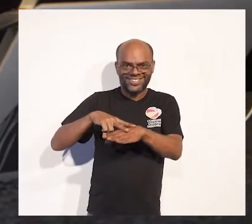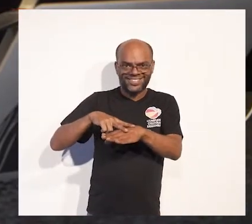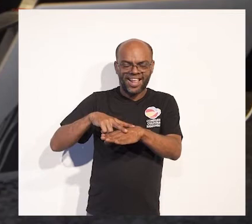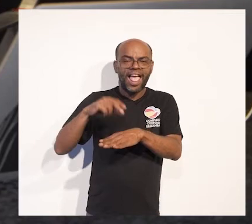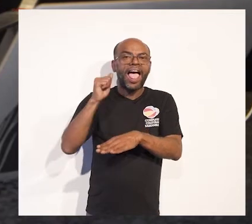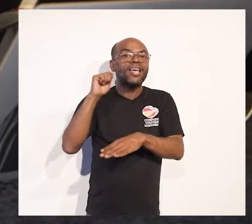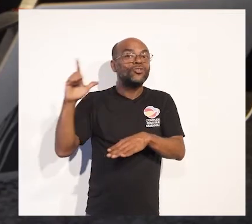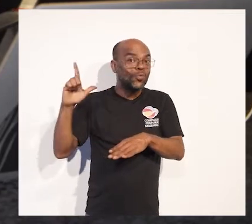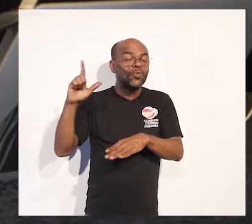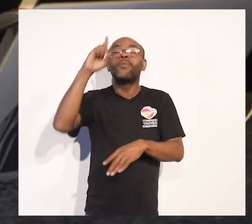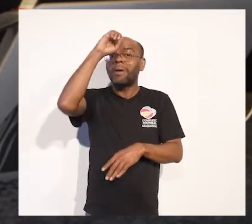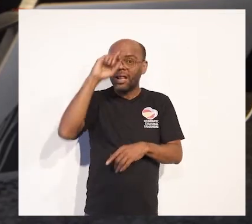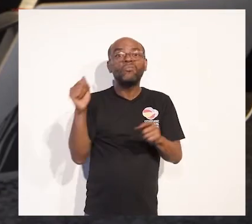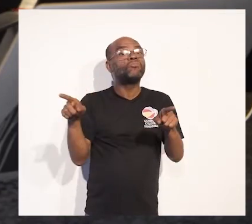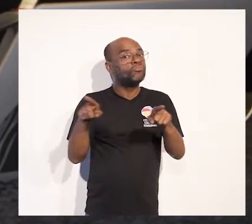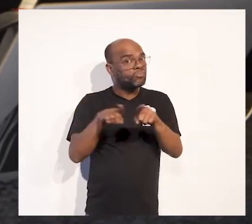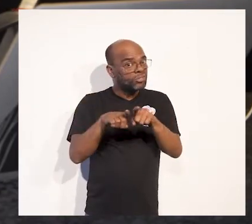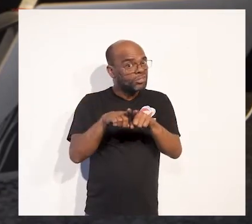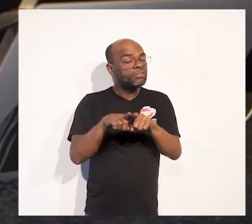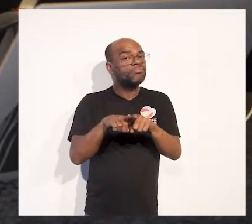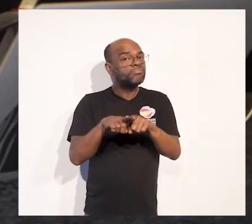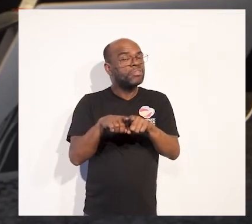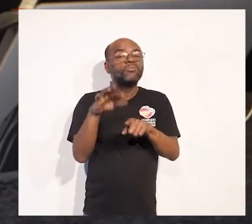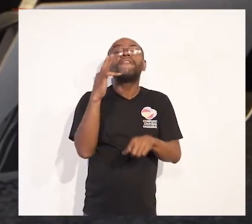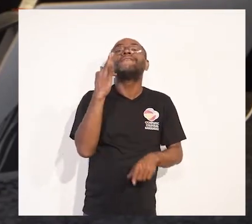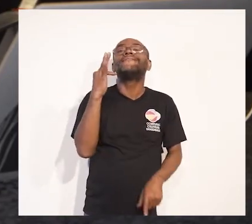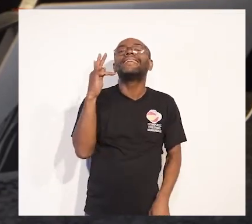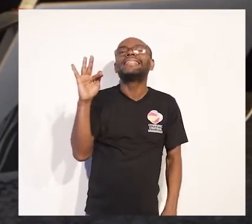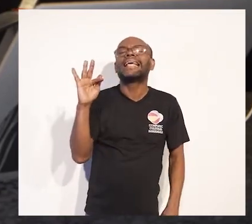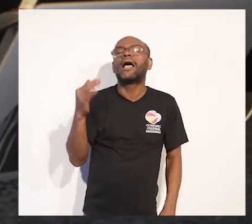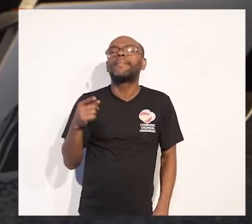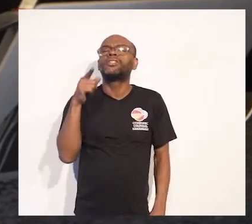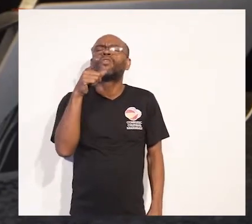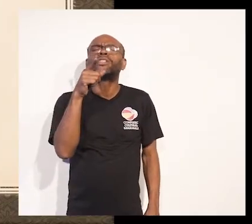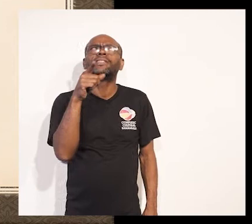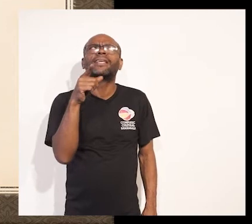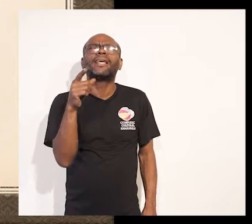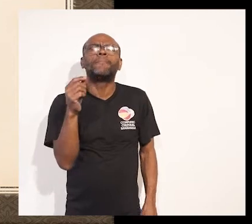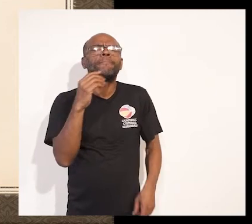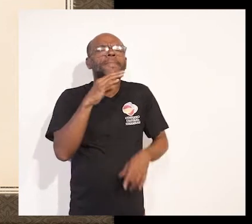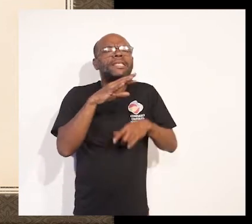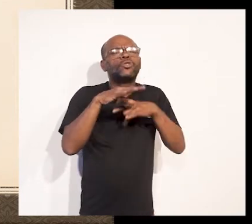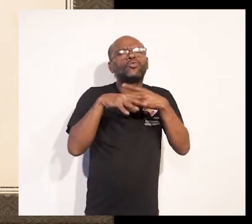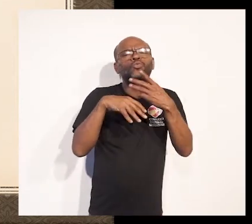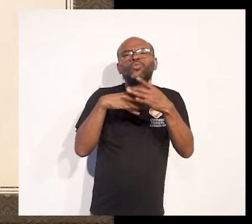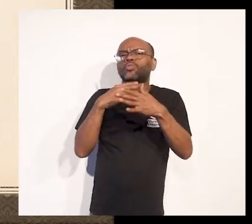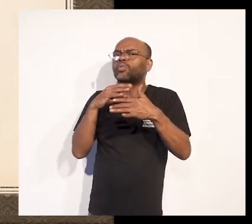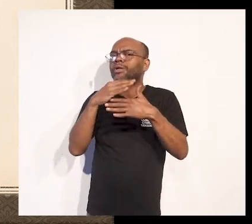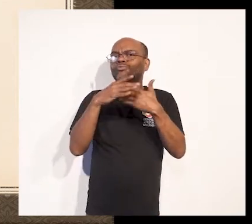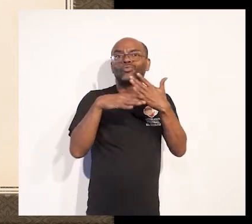azul e do amarelo. Mas sim, isso acontece, isso é física. Mas se você misturar todas essas